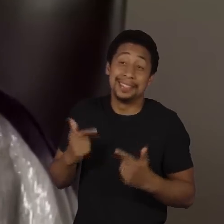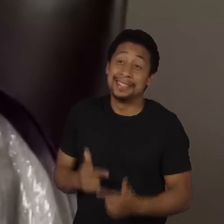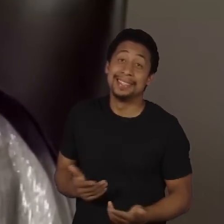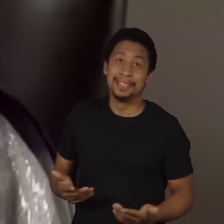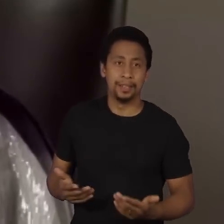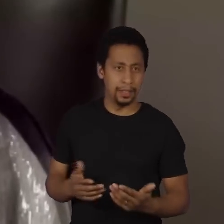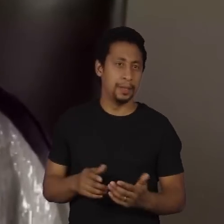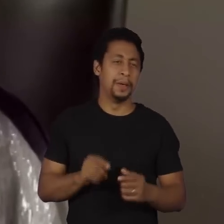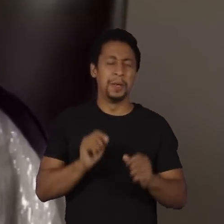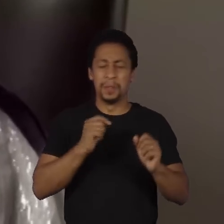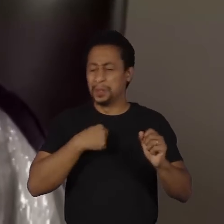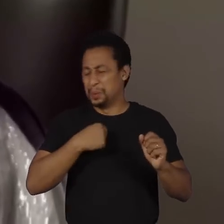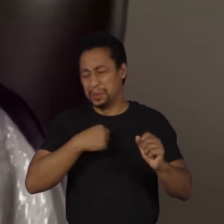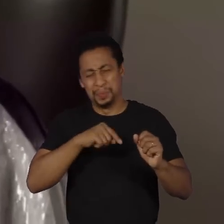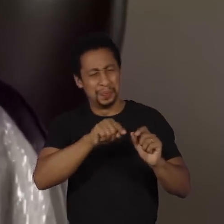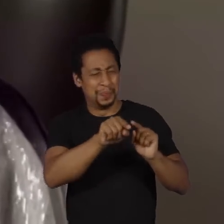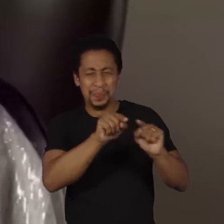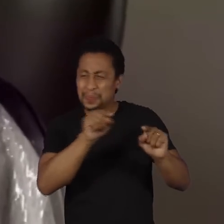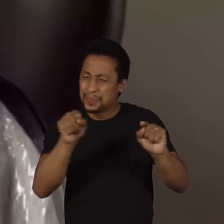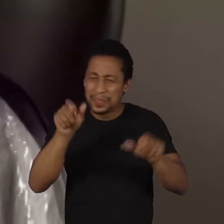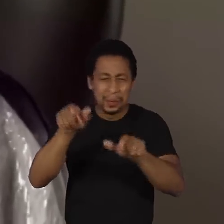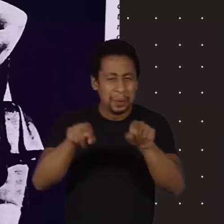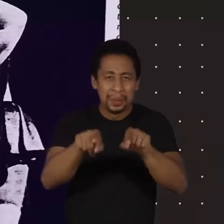ponto chegamos?